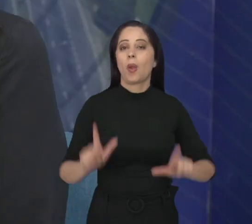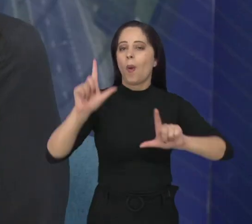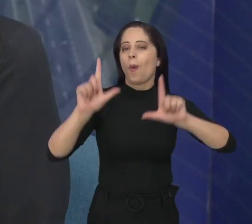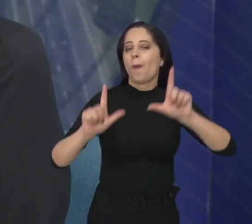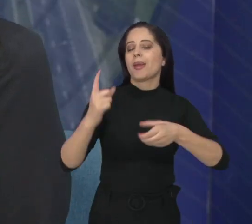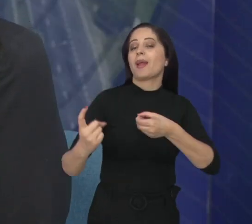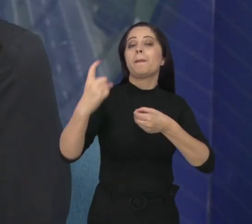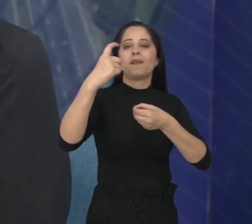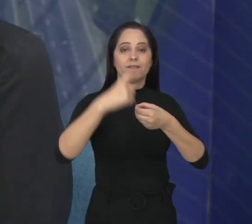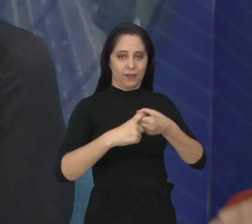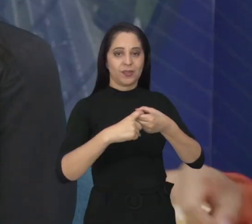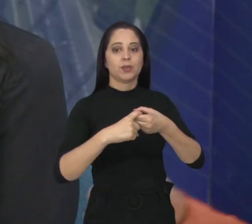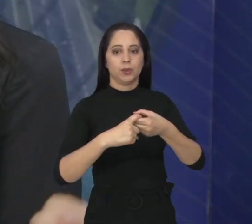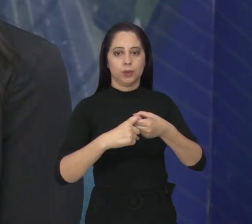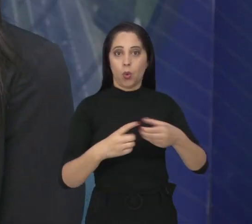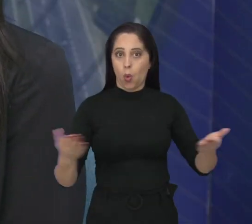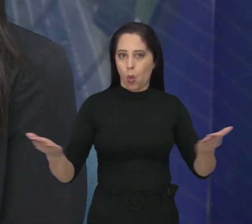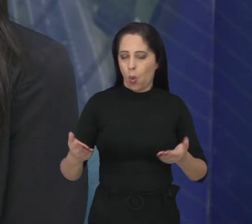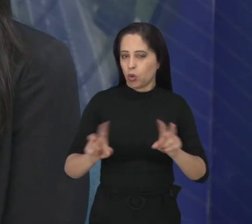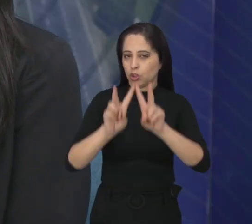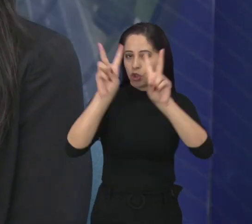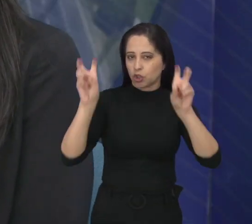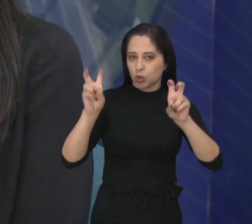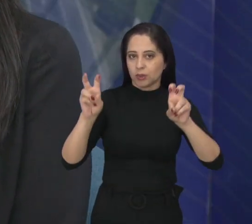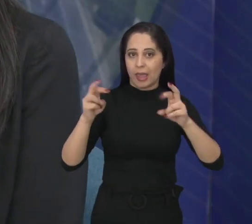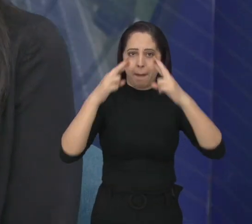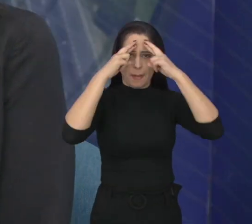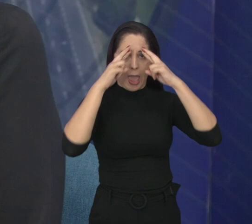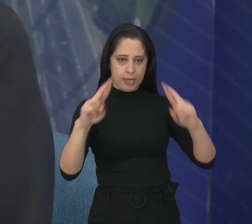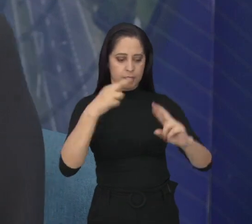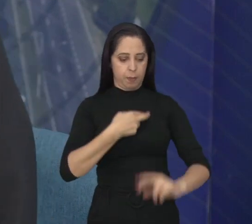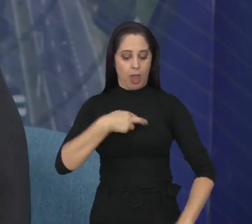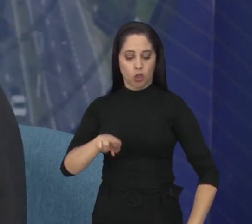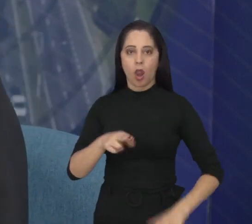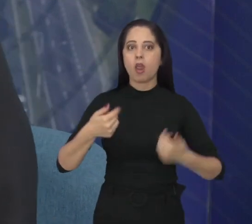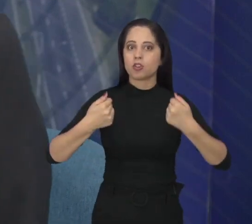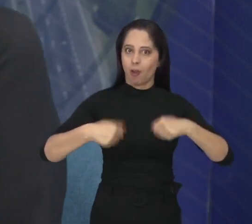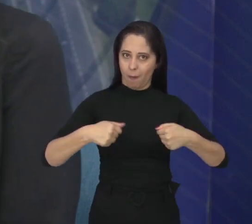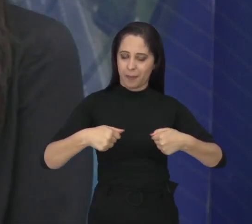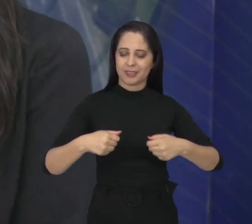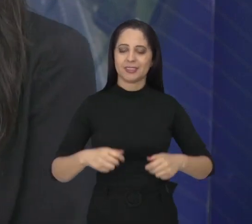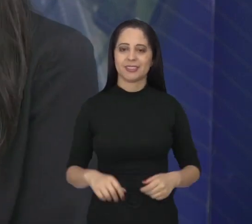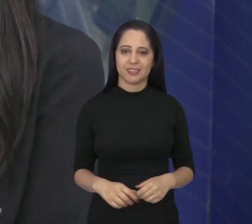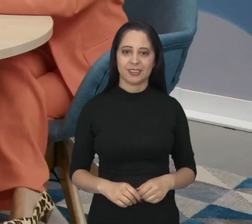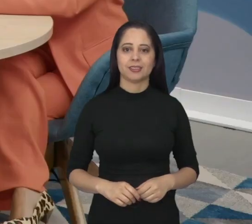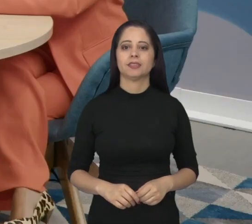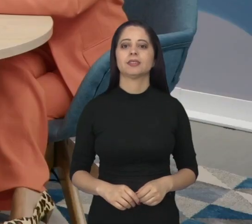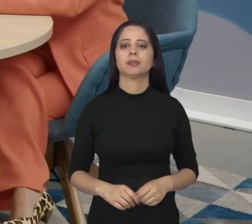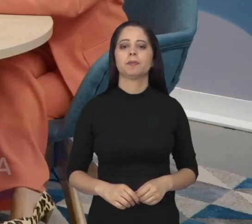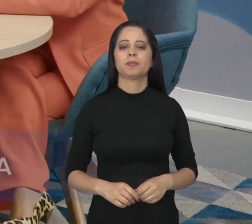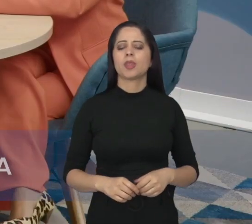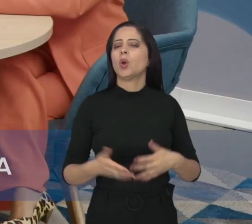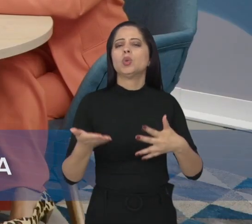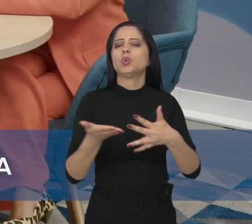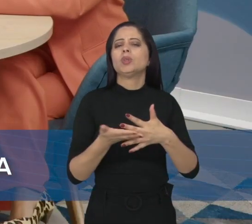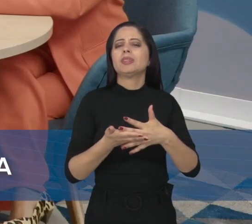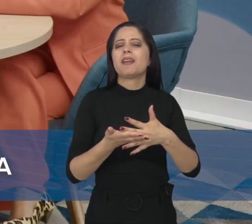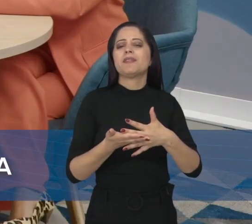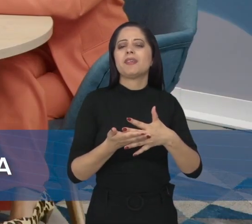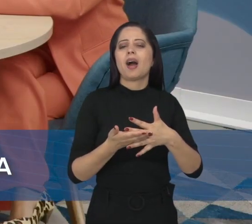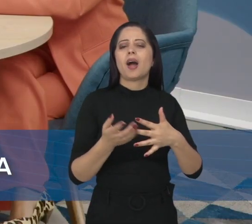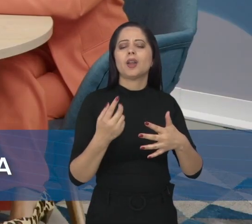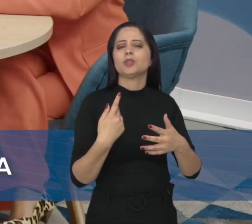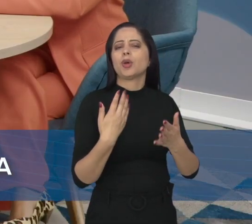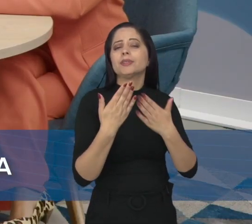Estamos de volta com o Diálogos da Cidade, hoje falando sobre intolerância religiosa. A gente falava no intervalo, né, Rafael,